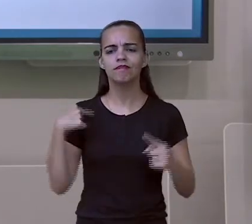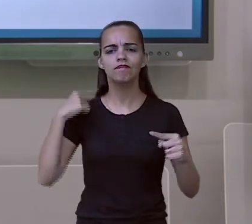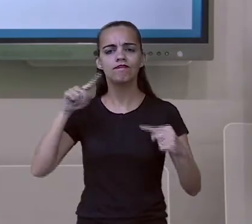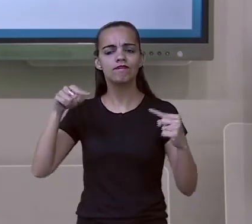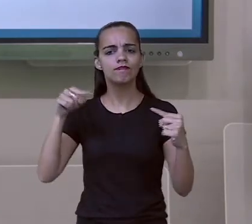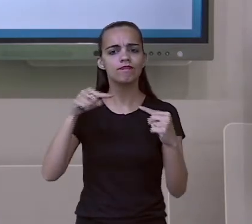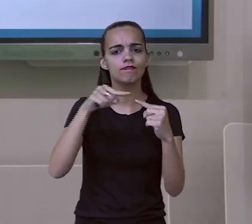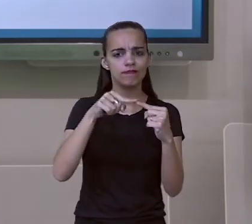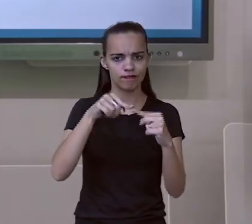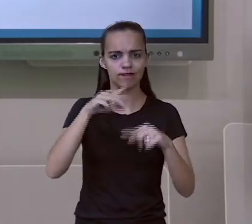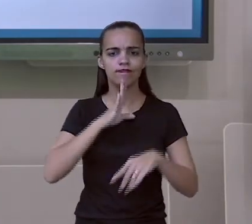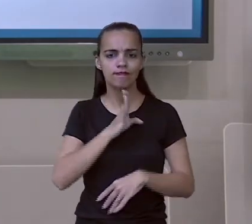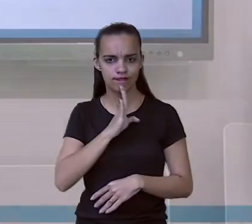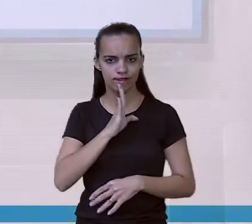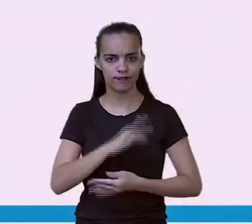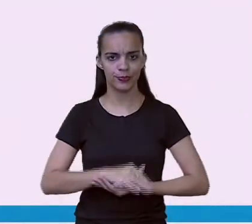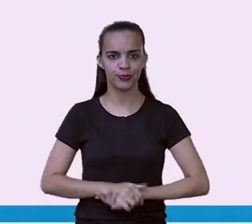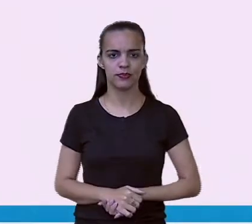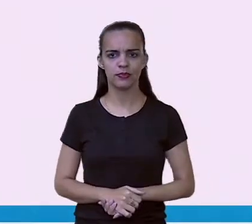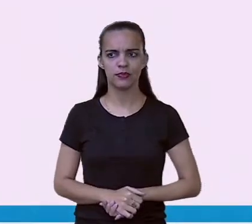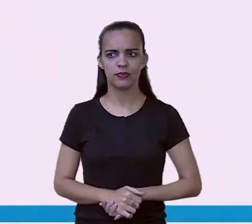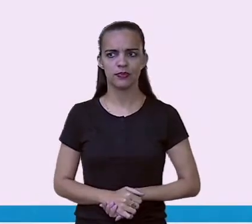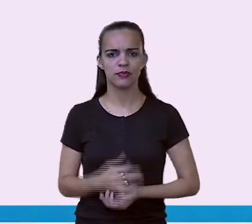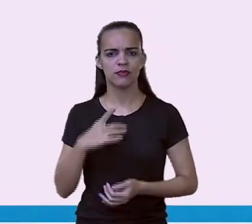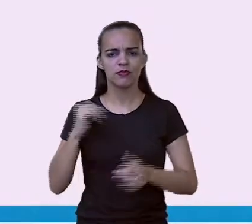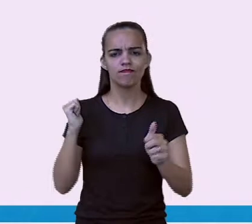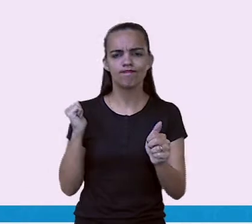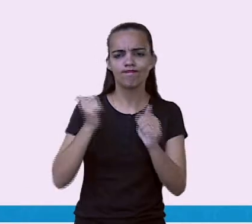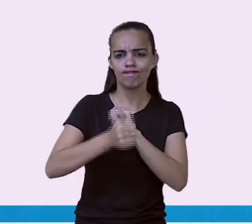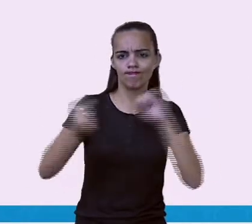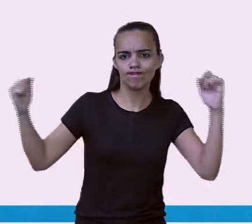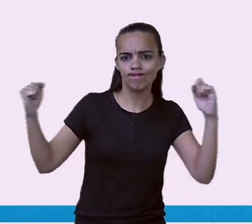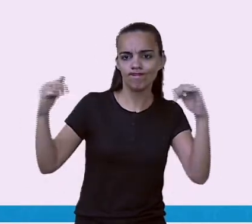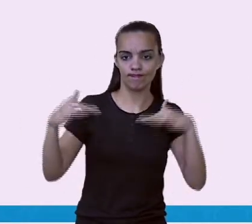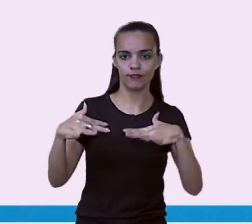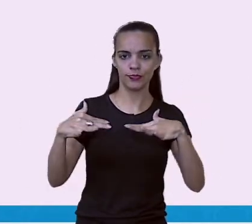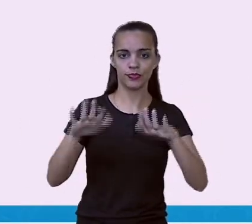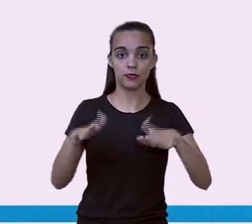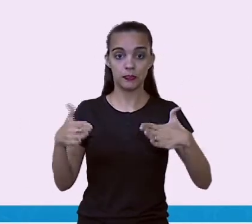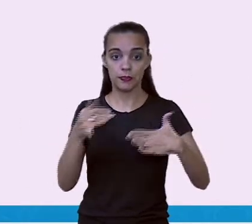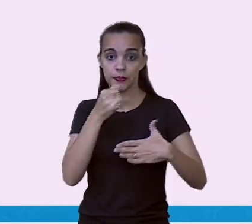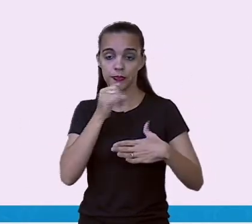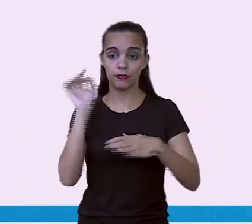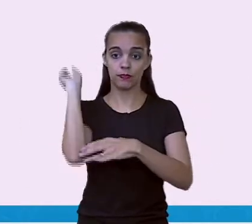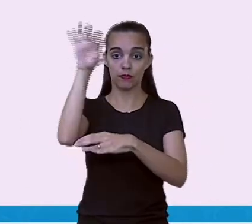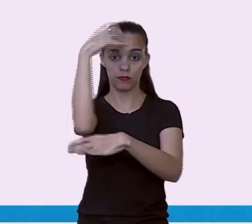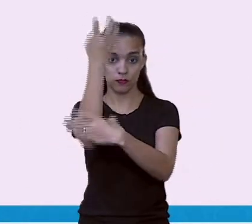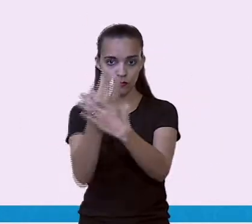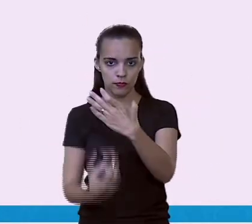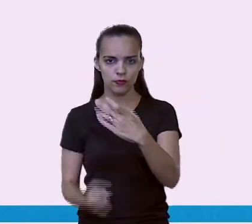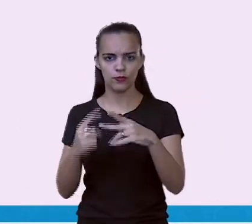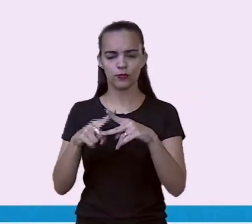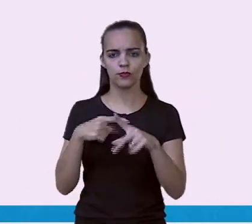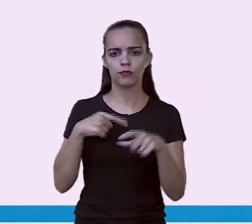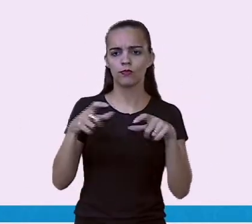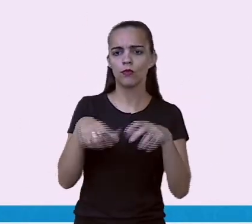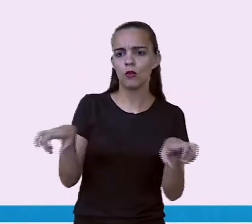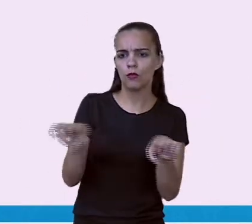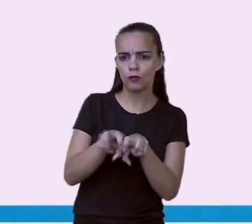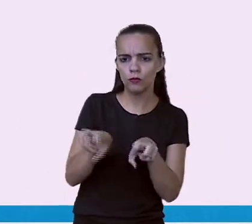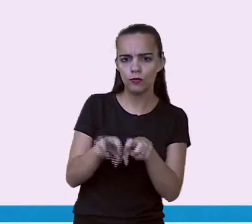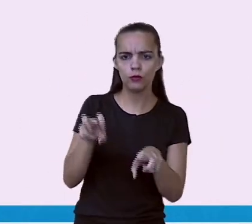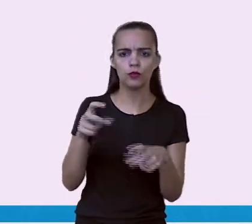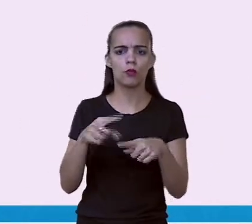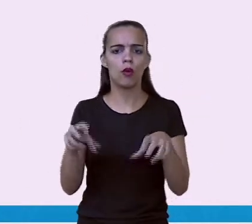Objeto de conhecimento. Esportes de invasão, tais como basquetebol, futebol de campo,